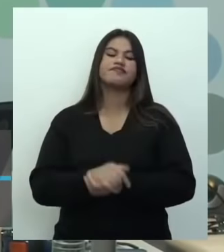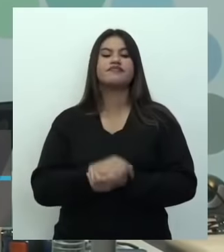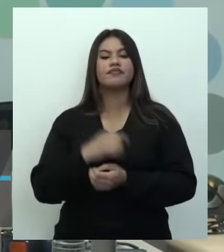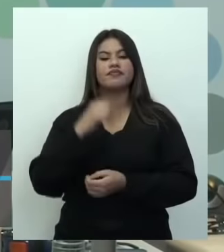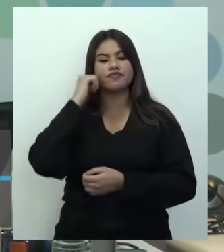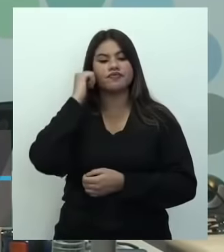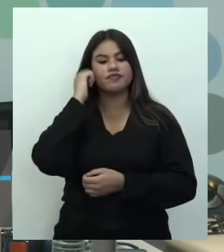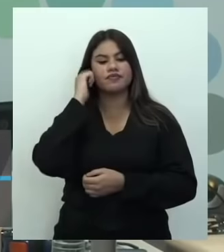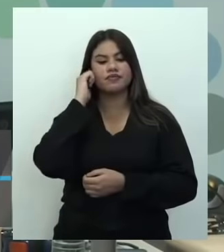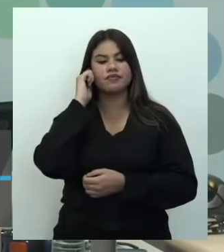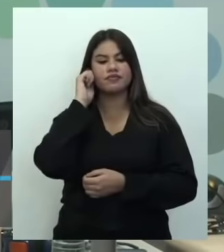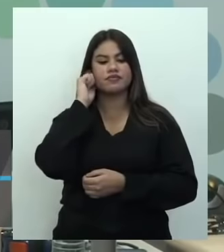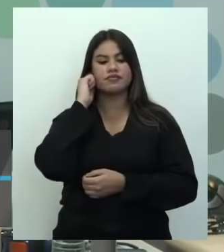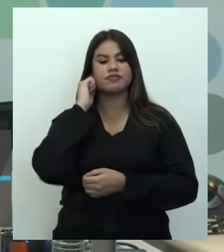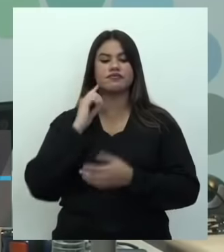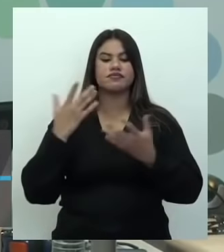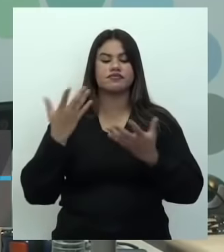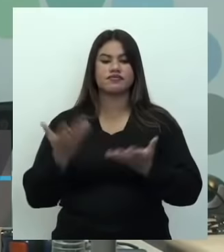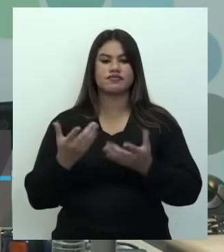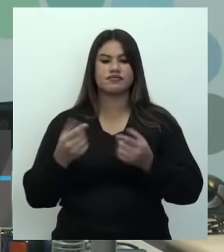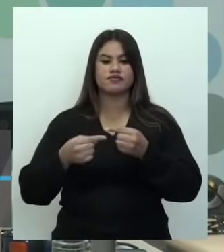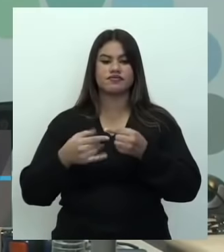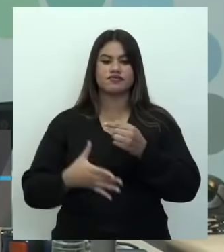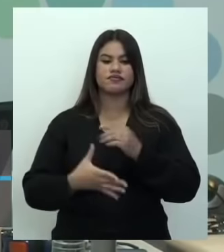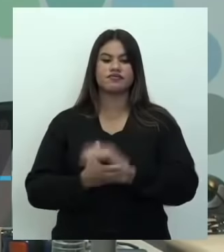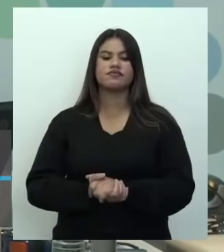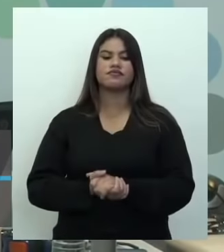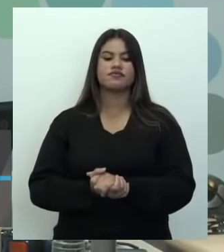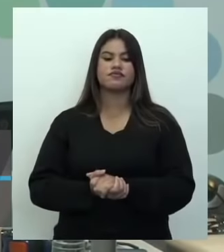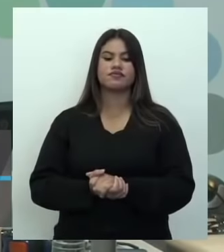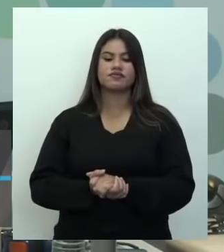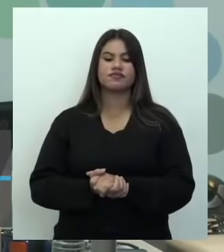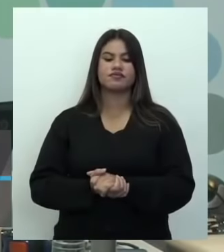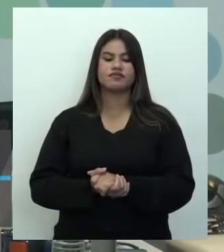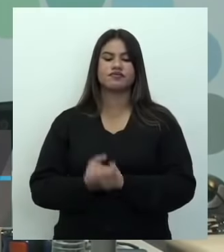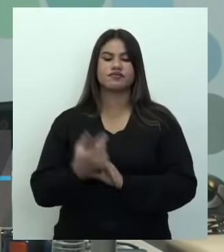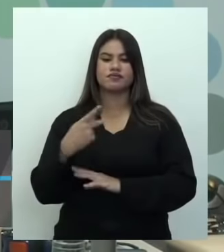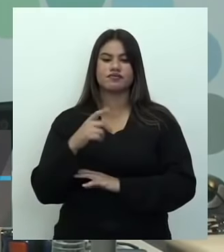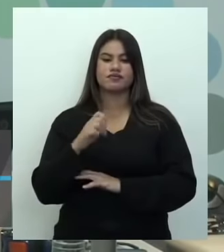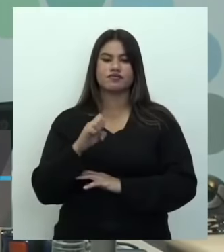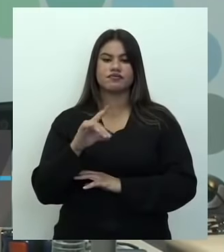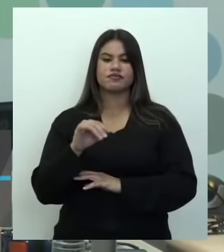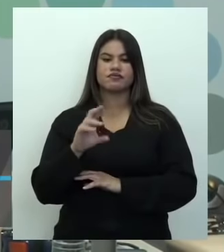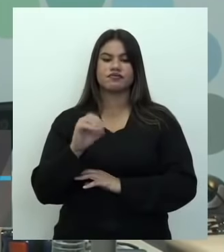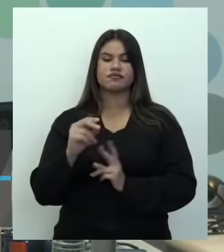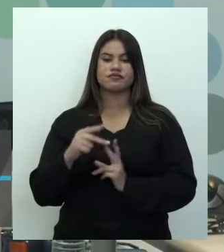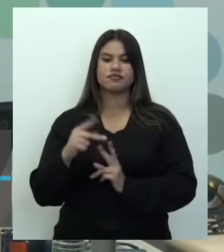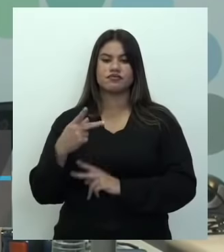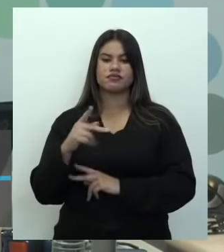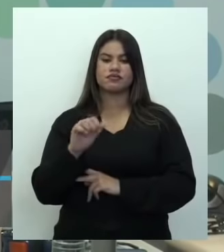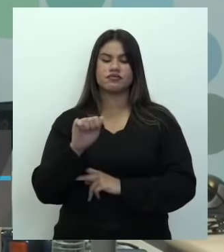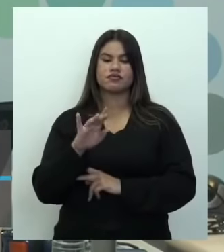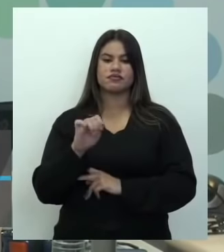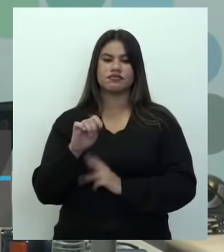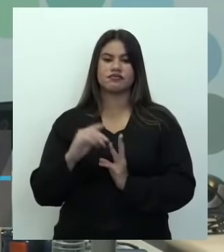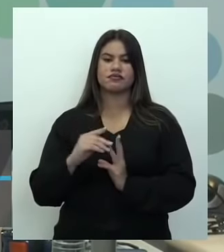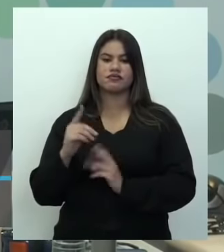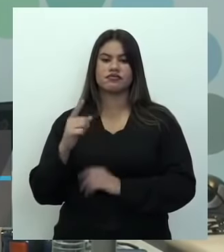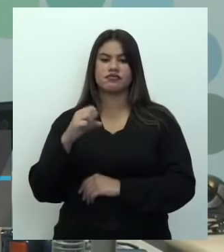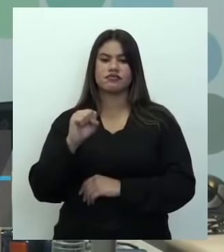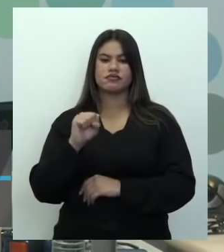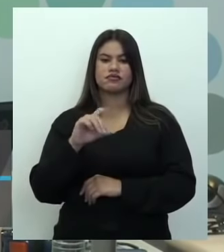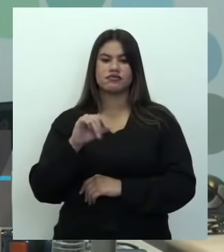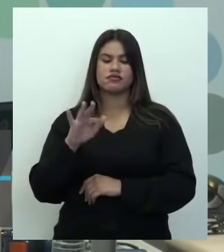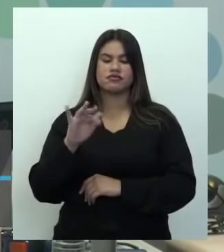nossas interações, né? Então, eu gostaria de destacar, professora, que o Pedro Henrique, o Pablo, a Sofia, a Giovana,